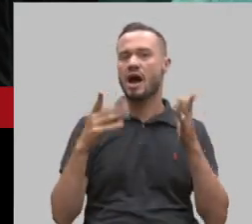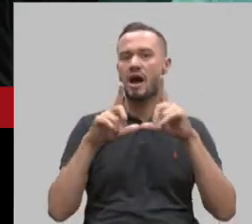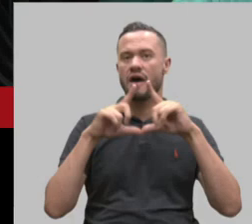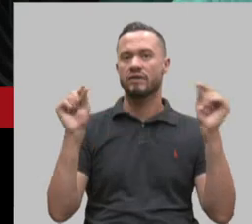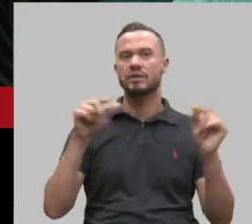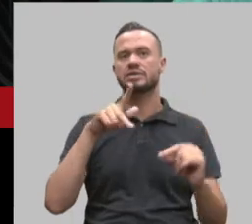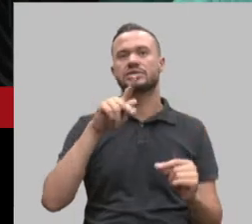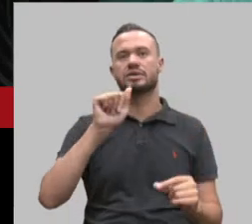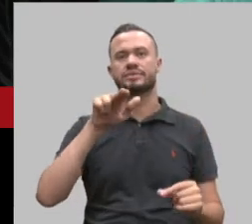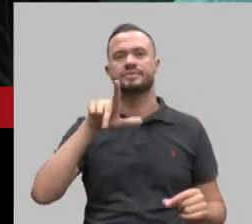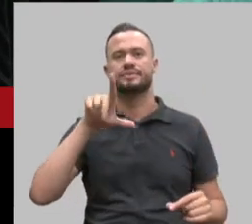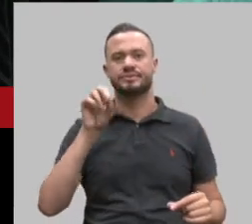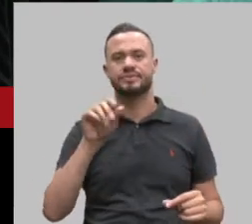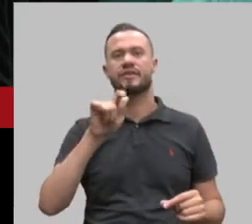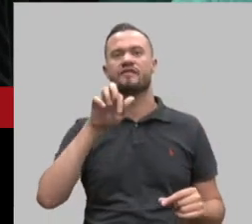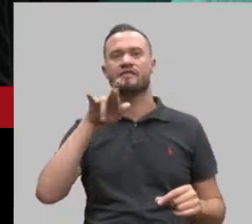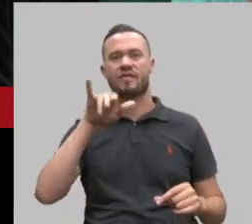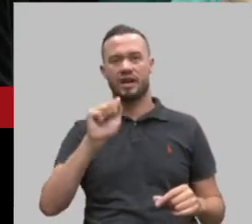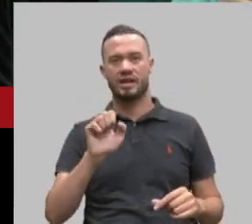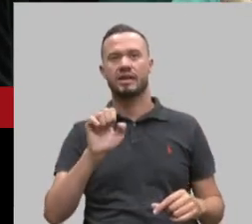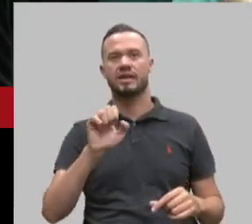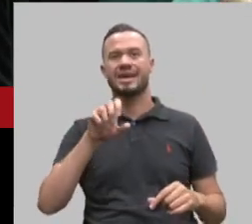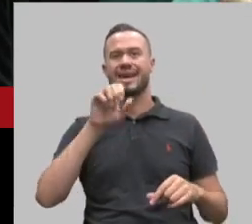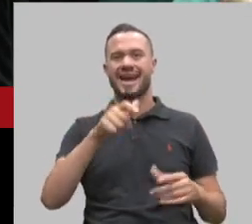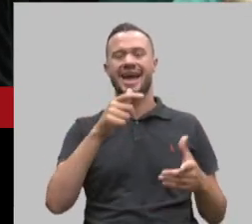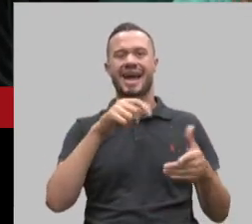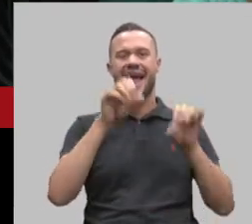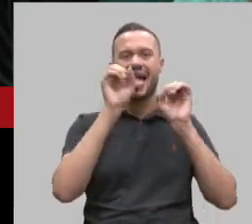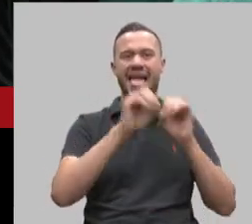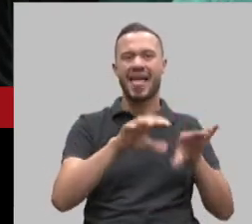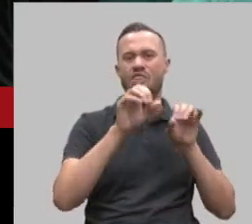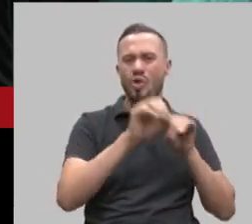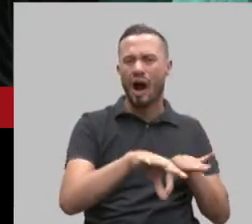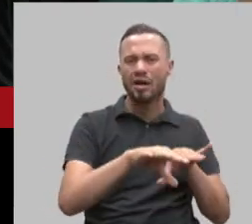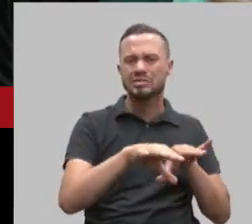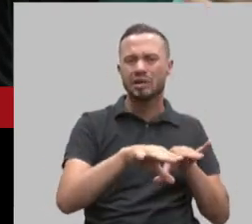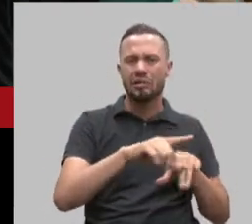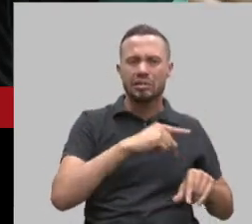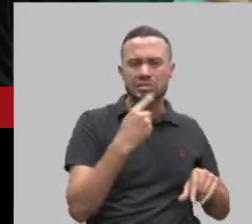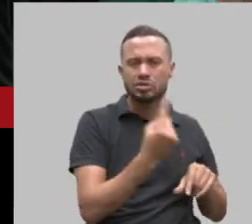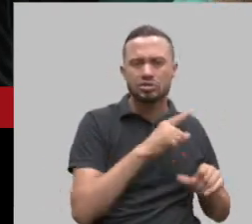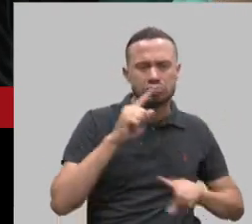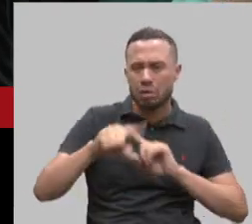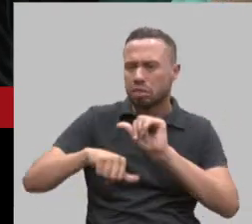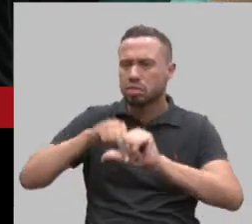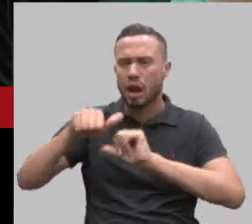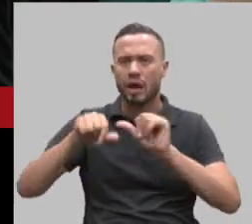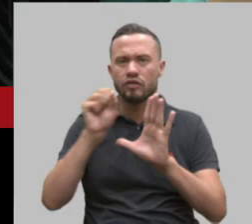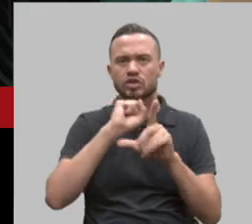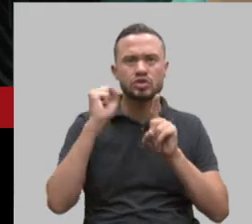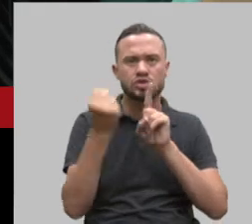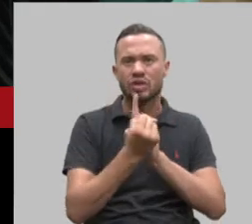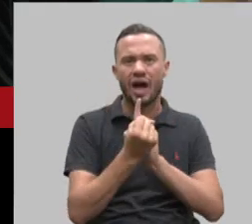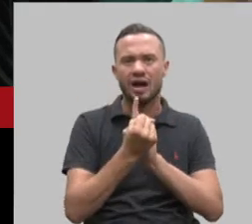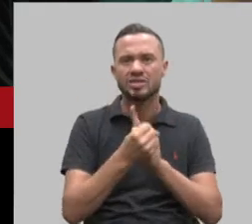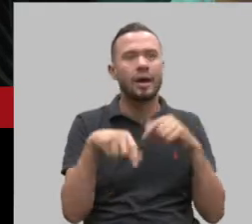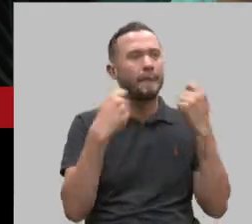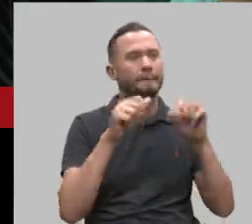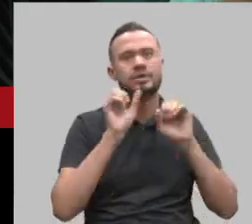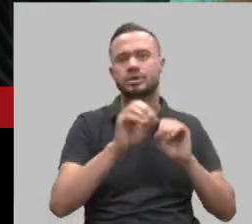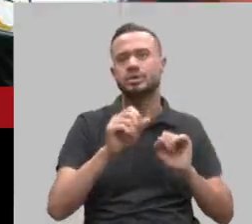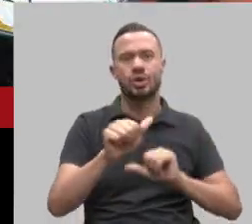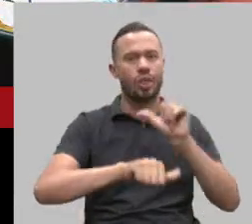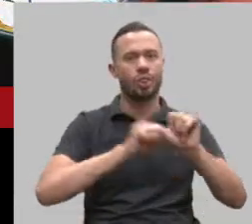Freire se a educação sozinha não transforma a sociedade sem ela tamp pouco a sociedade